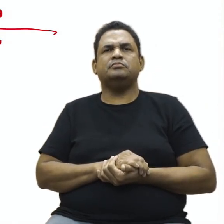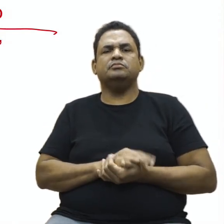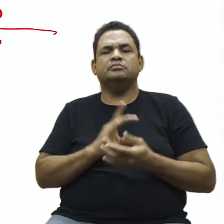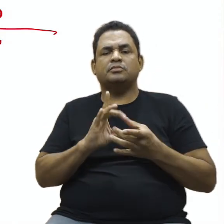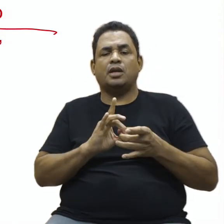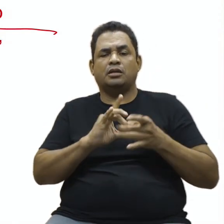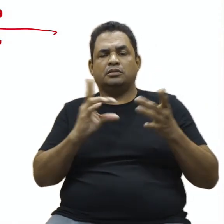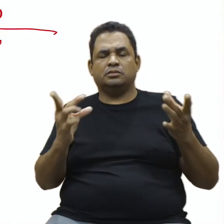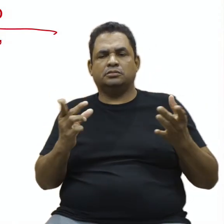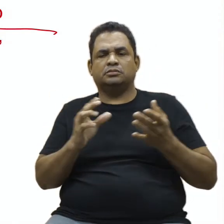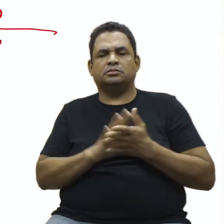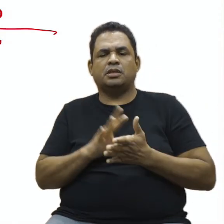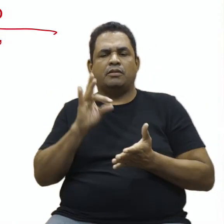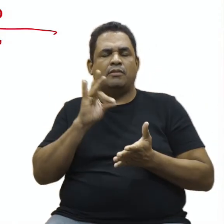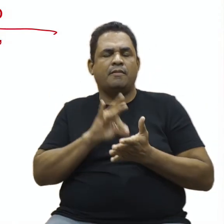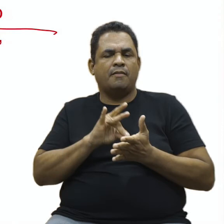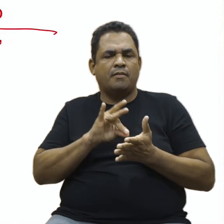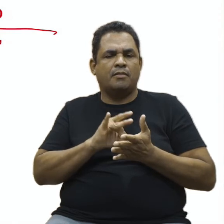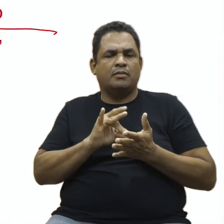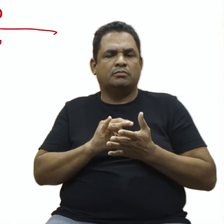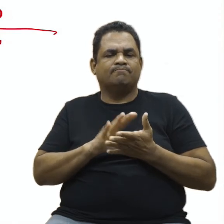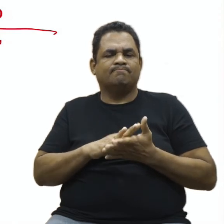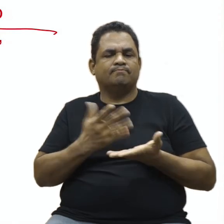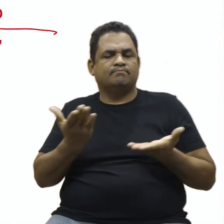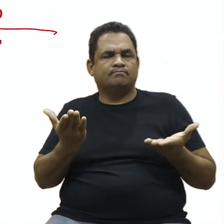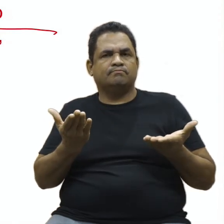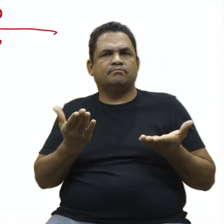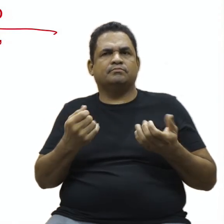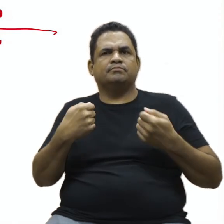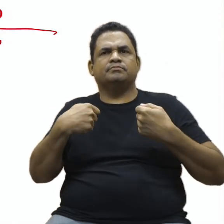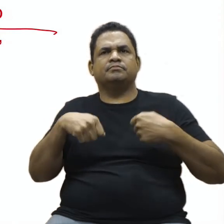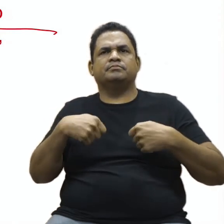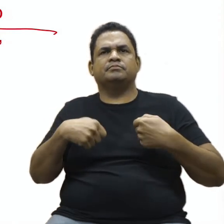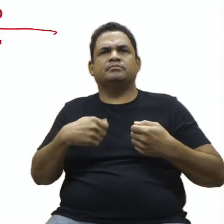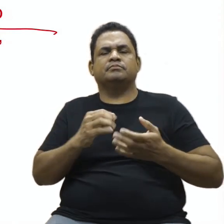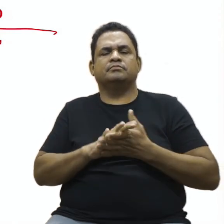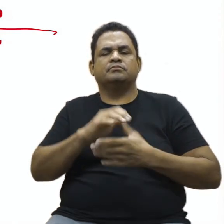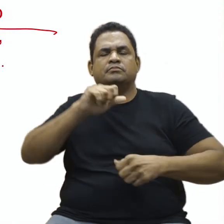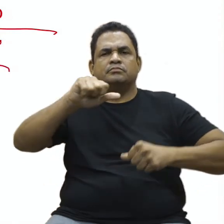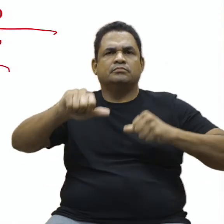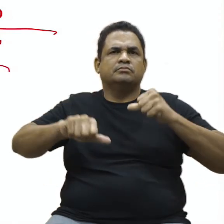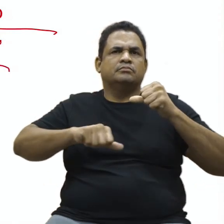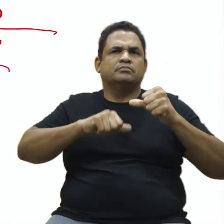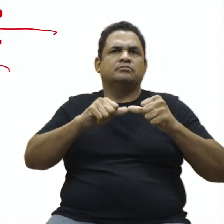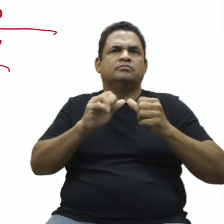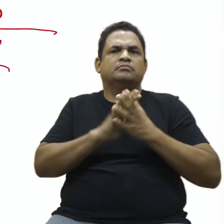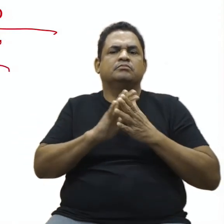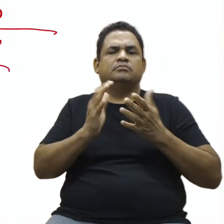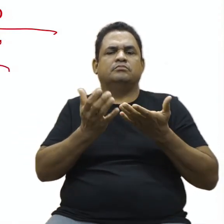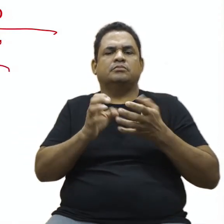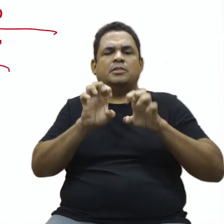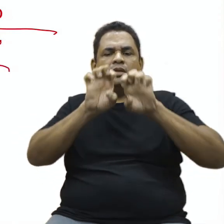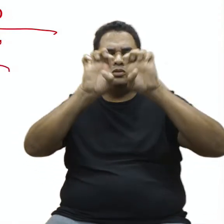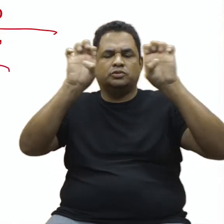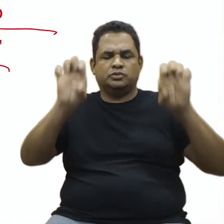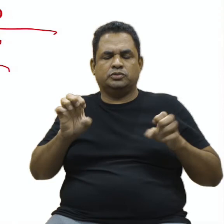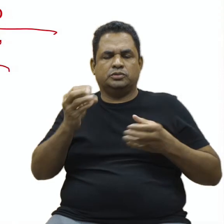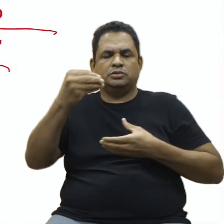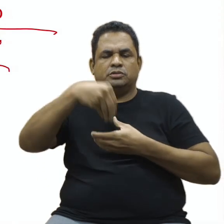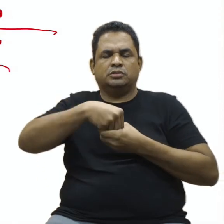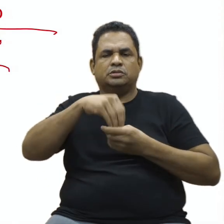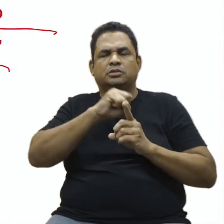democracia fosse verdadeiramente algo real, precisava mudar as estruturas da sociedade, ou